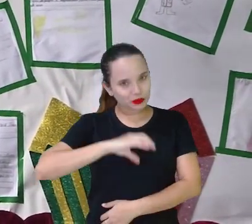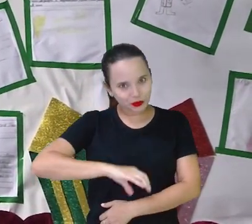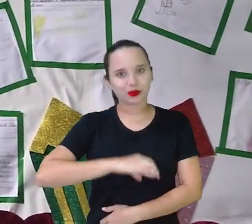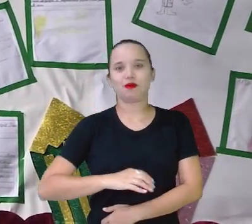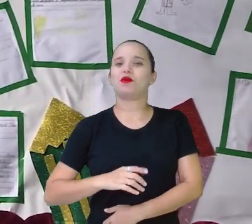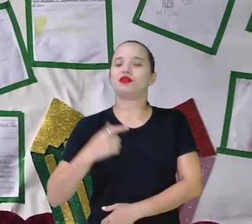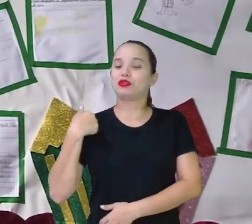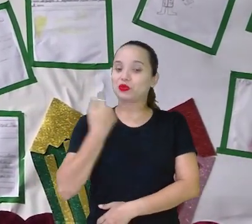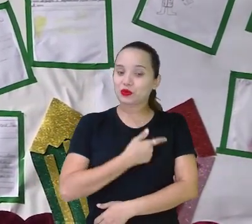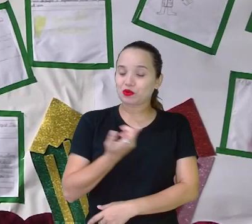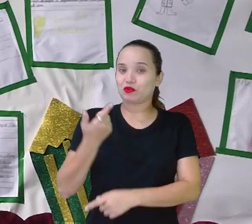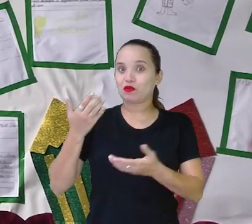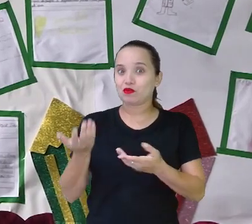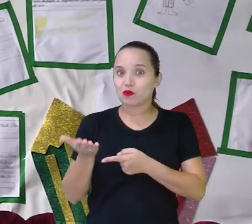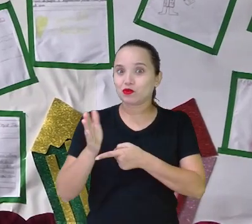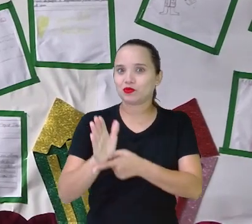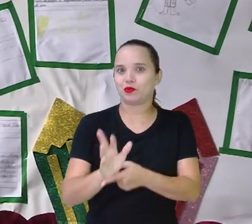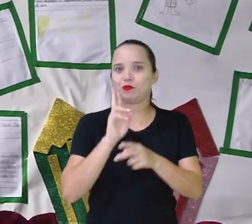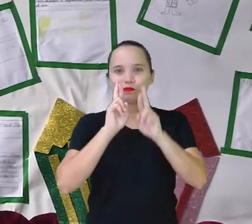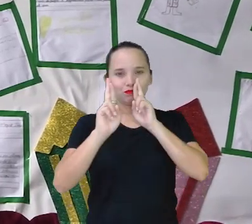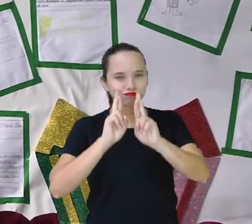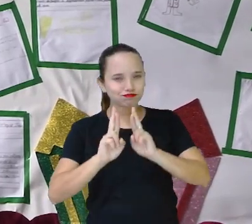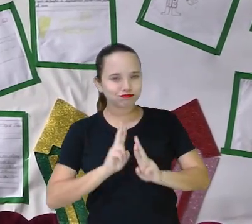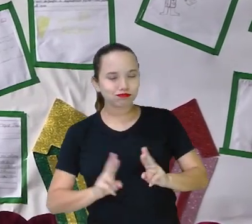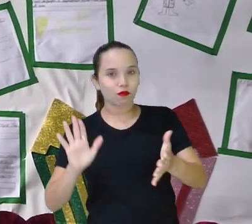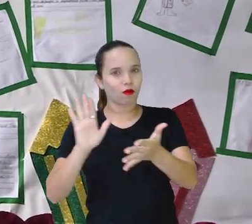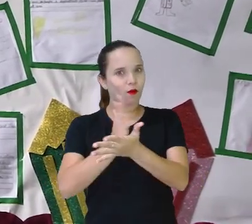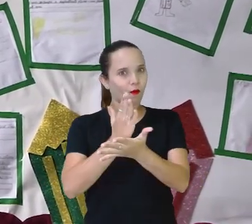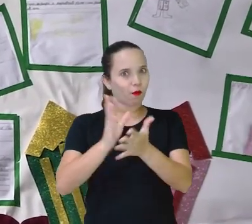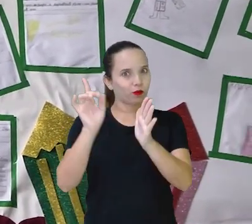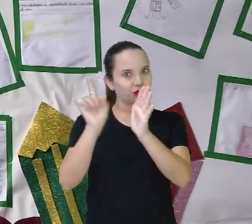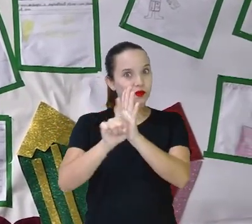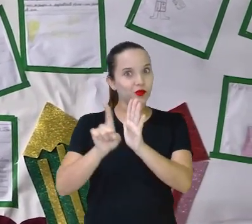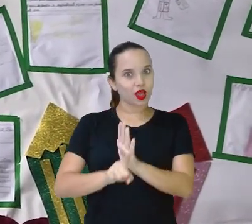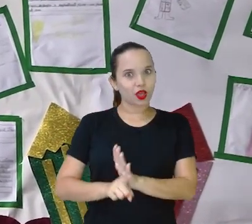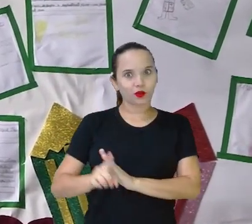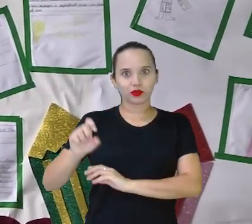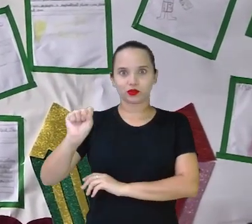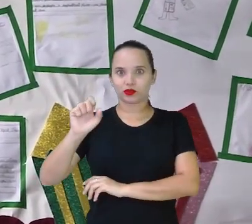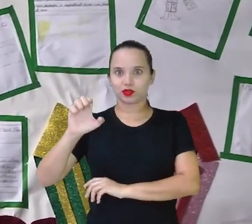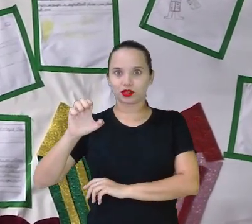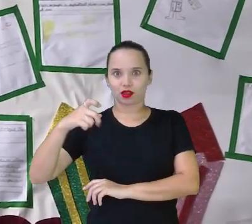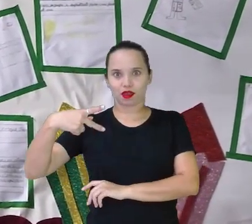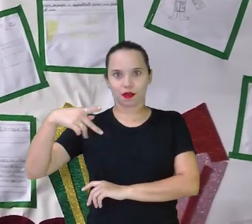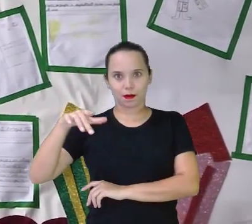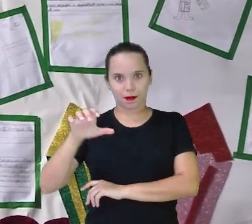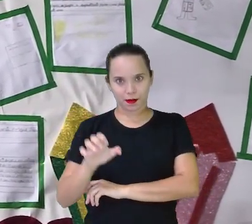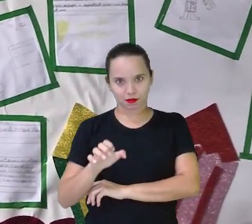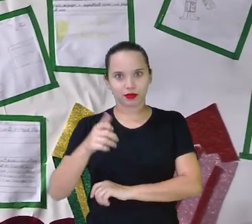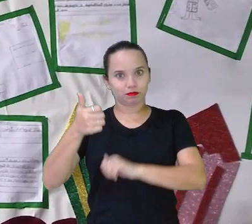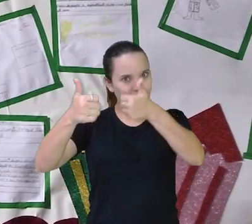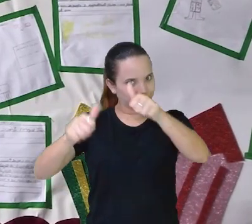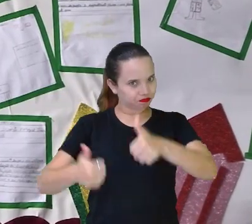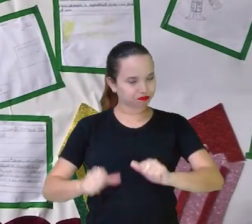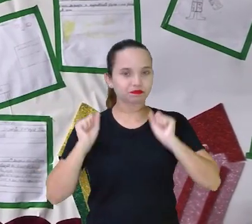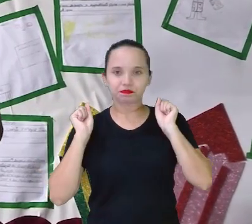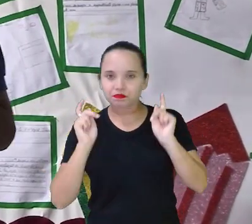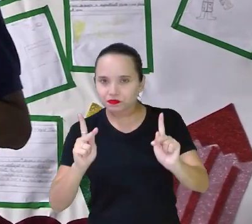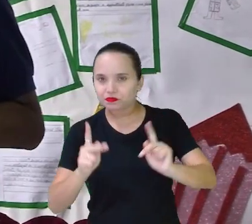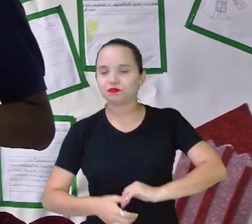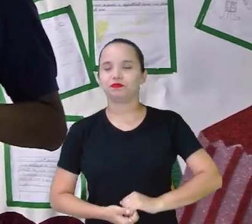responder junto com vocês algumas questões do SAEP, da avaliação do SAEP,